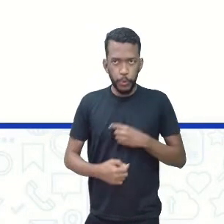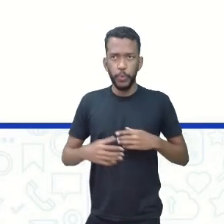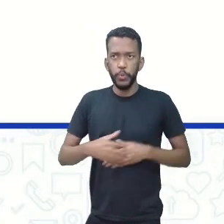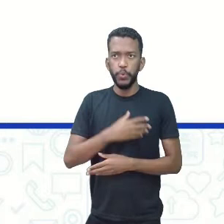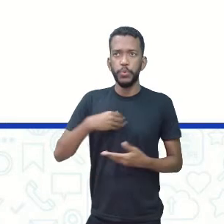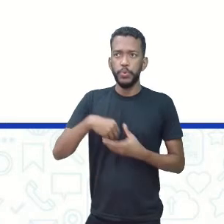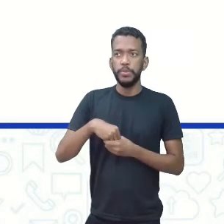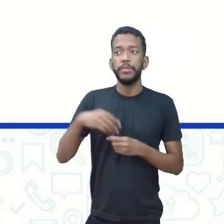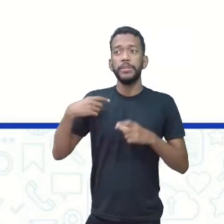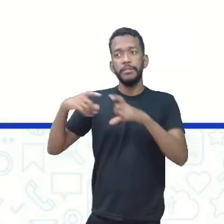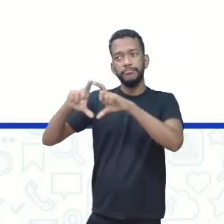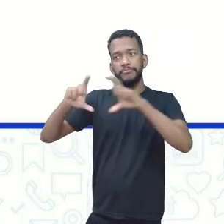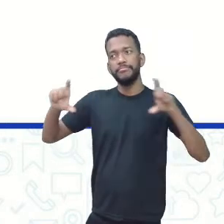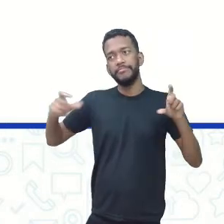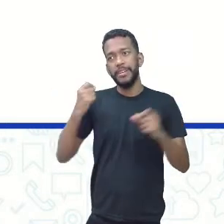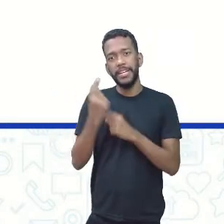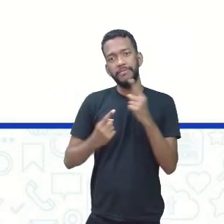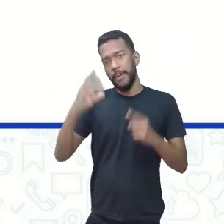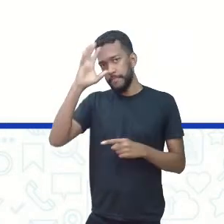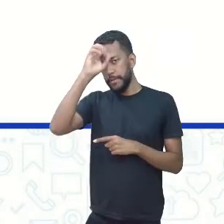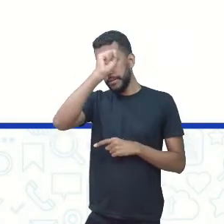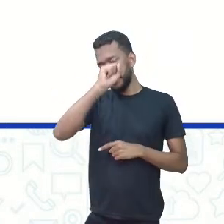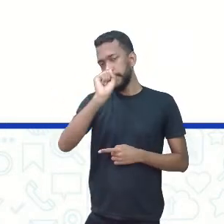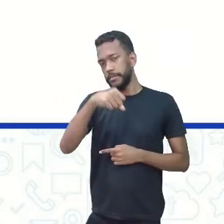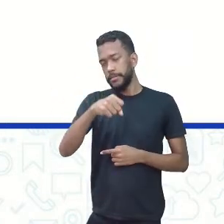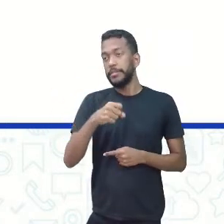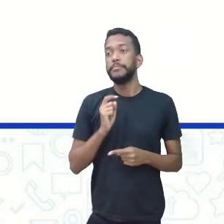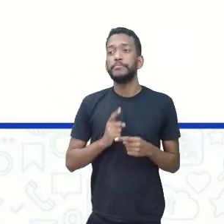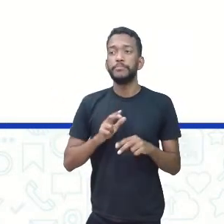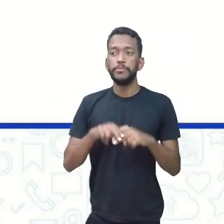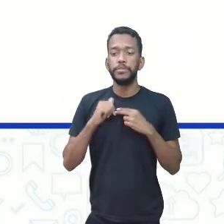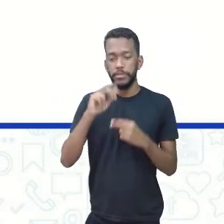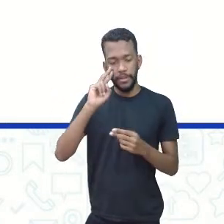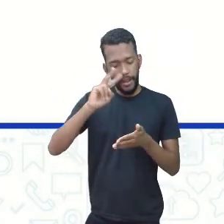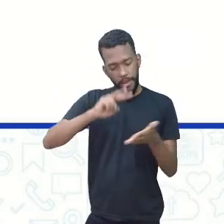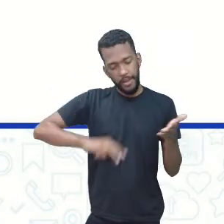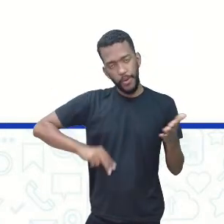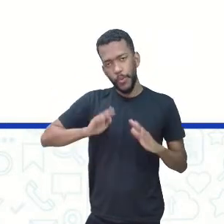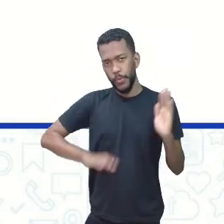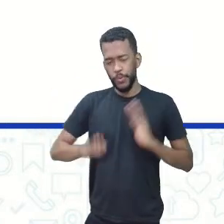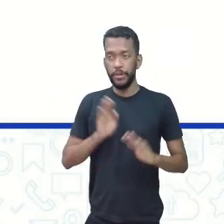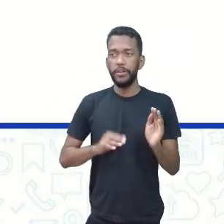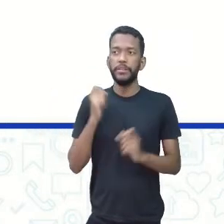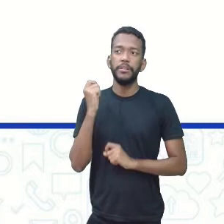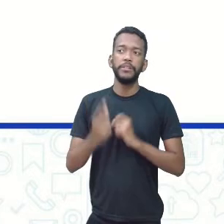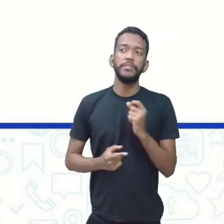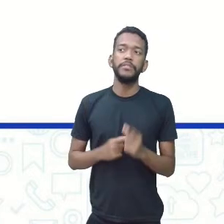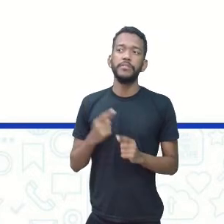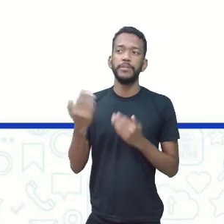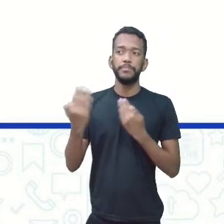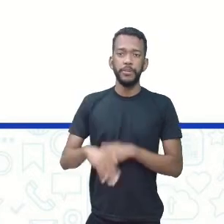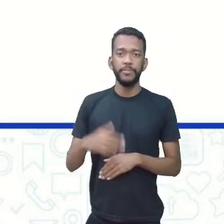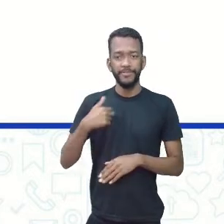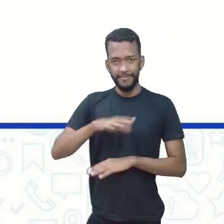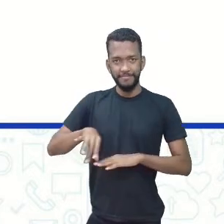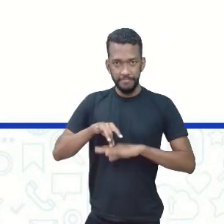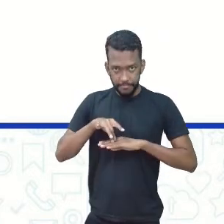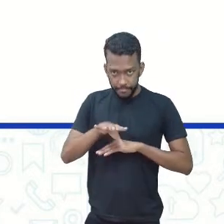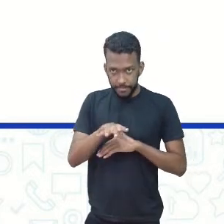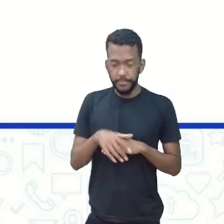enunciado das questões, a gente está aprendendo. Por isso, leiam com muito cuidado. Às vezes, em prova, vou dar uma dica